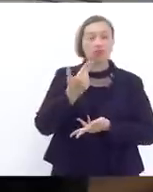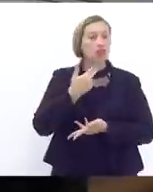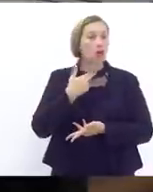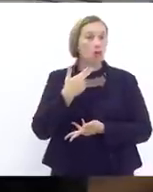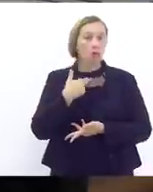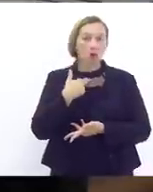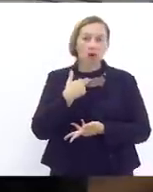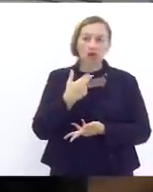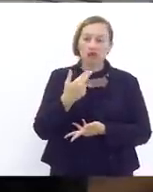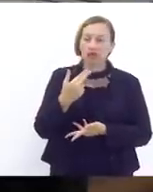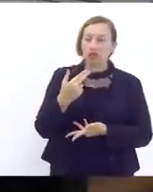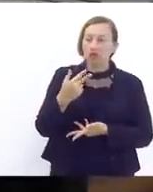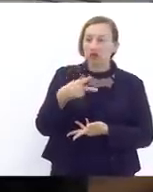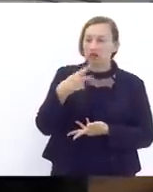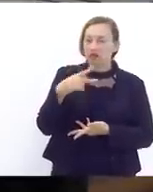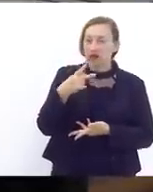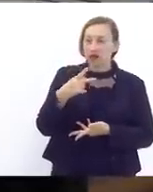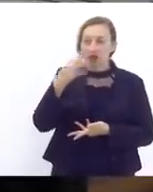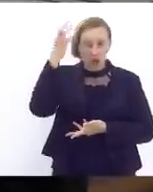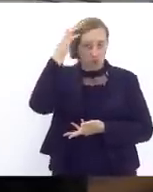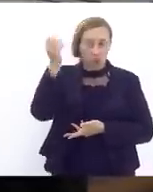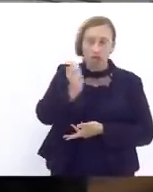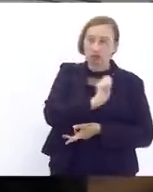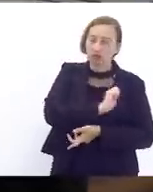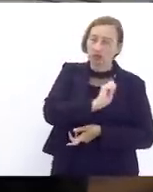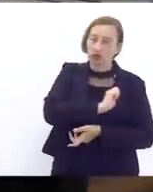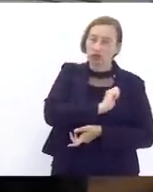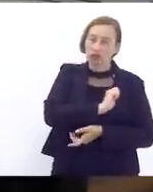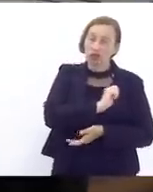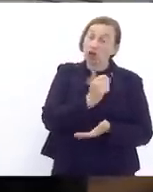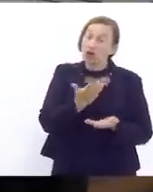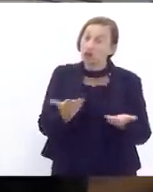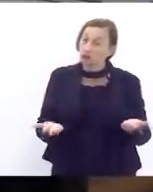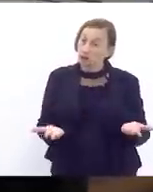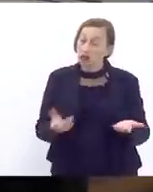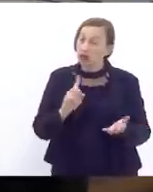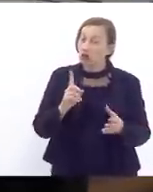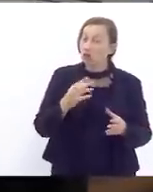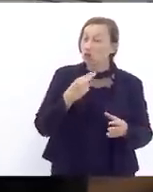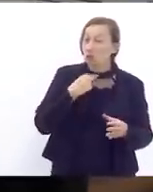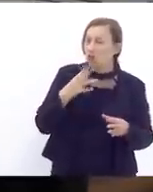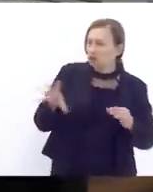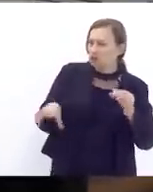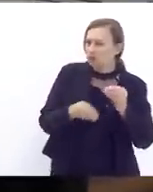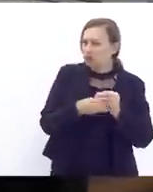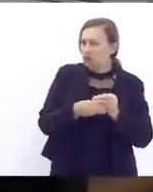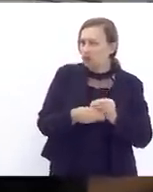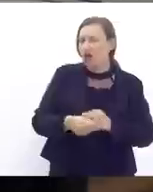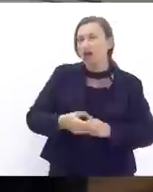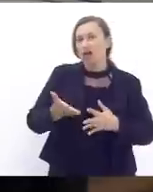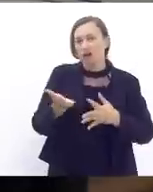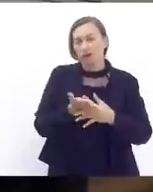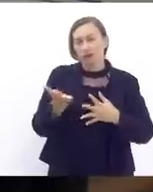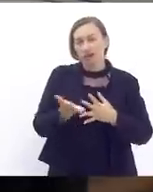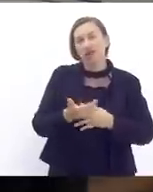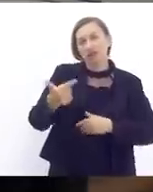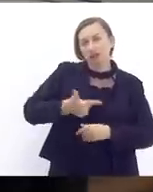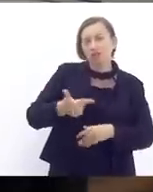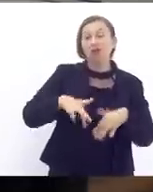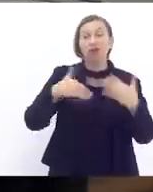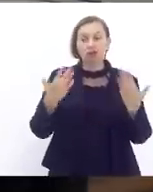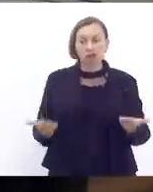por causa do regime de recuperação fiscal que a receita caiu que ele não vai aplicar a segunda parcela e